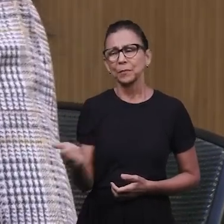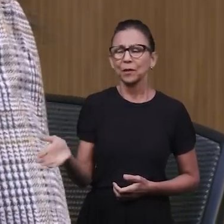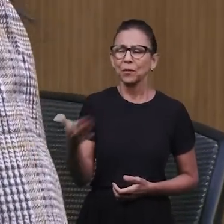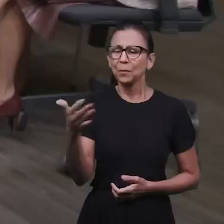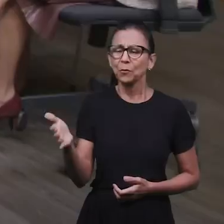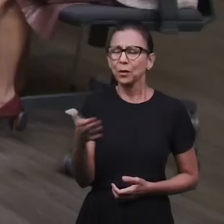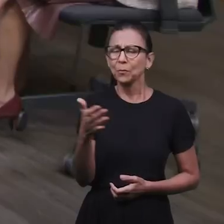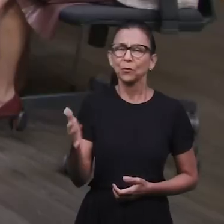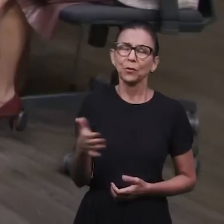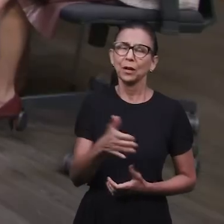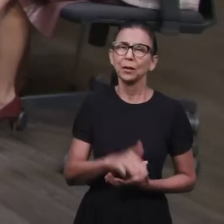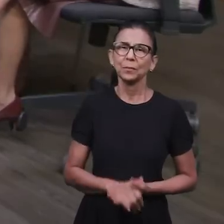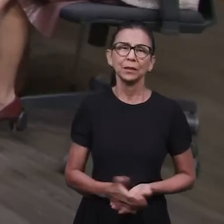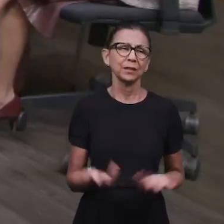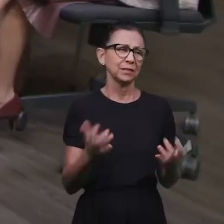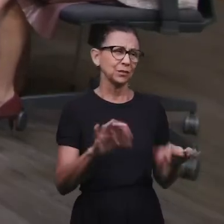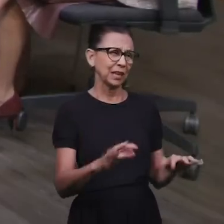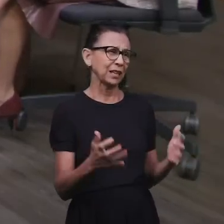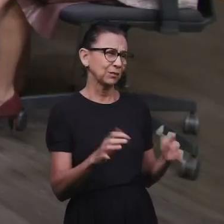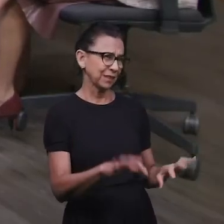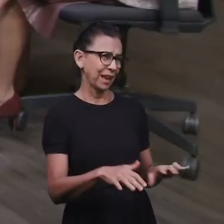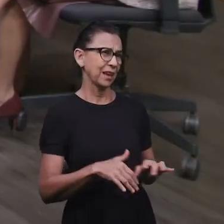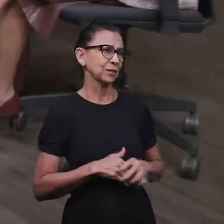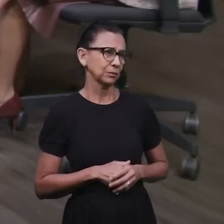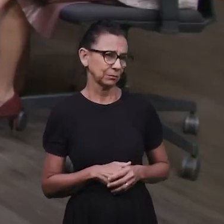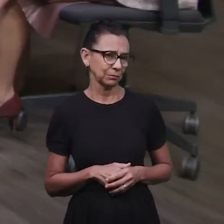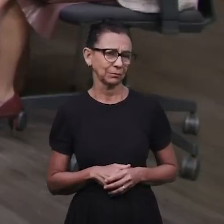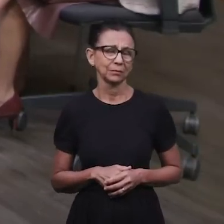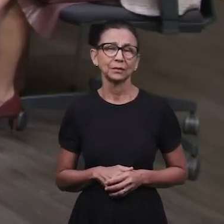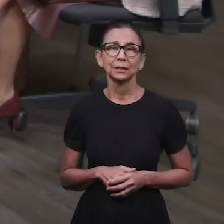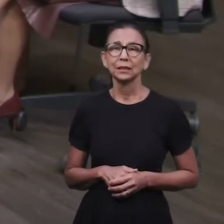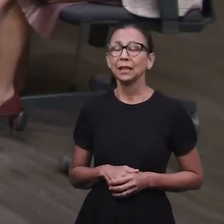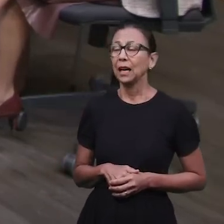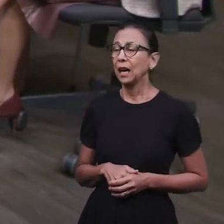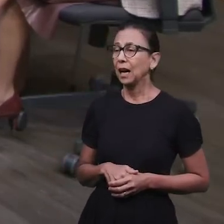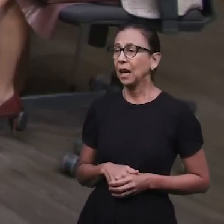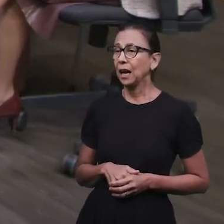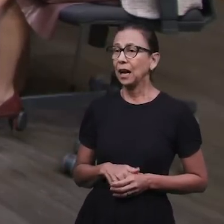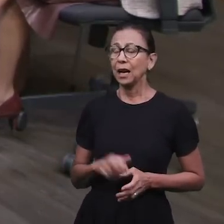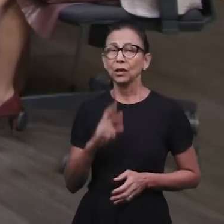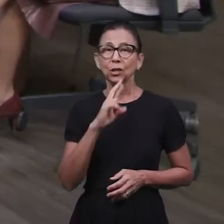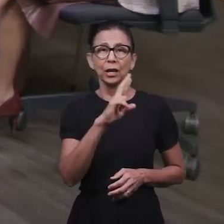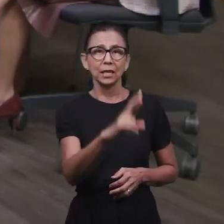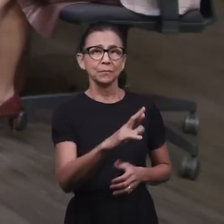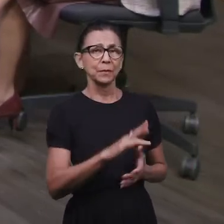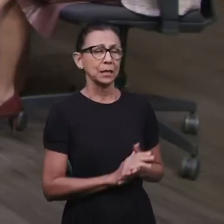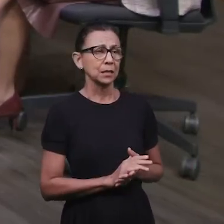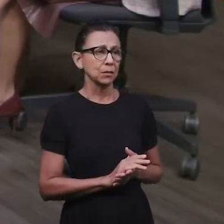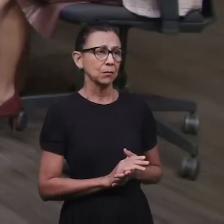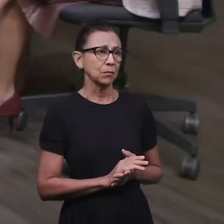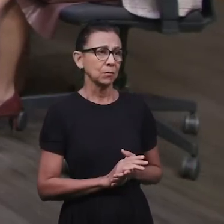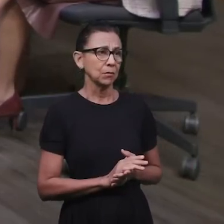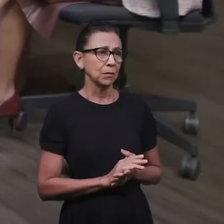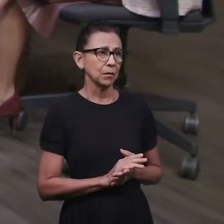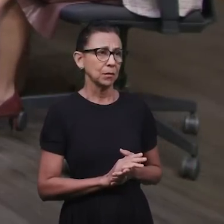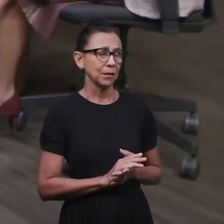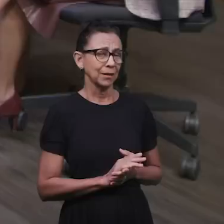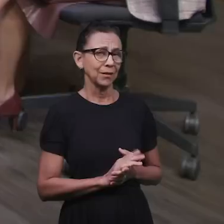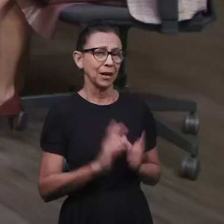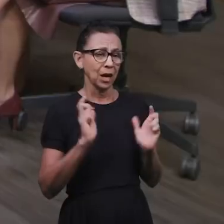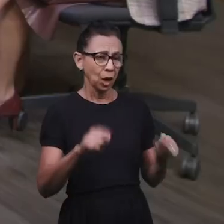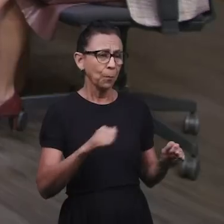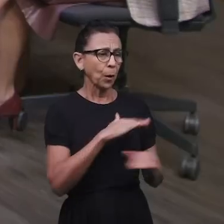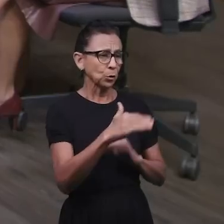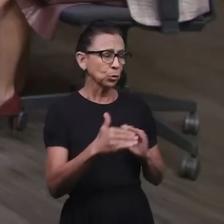Cessou. Aí, tá vendo? A palavra de Deus. Nem falei assim, porque Paulo disse, porque está escrito lá em Coríntios. Não só deu falei essa assim. Aula da igreja de Corinto, não dei